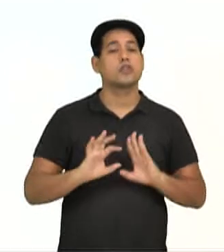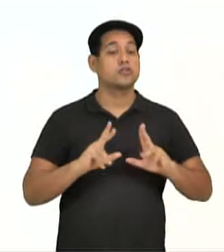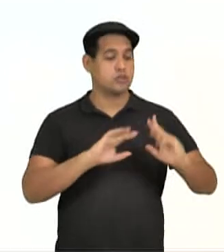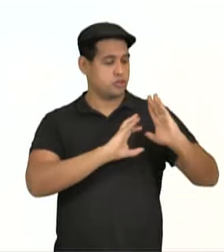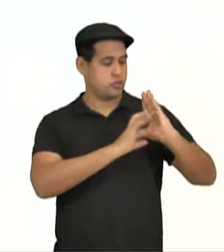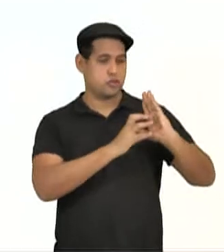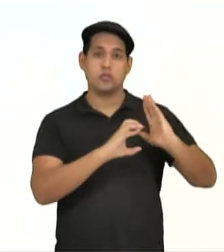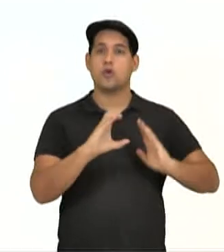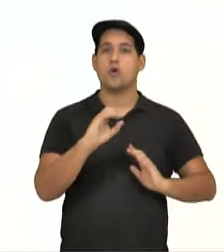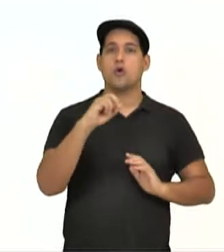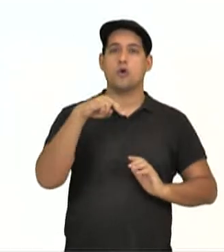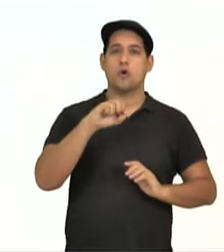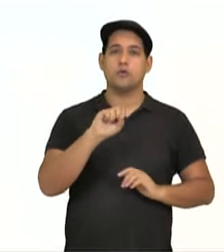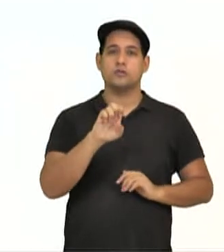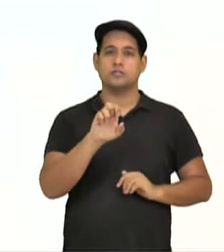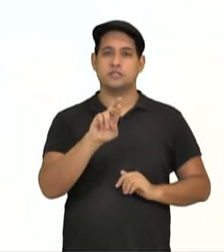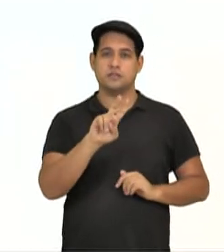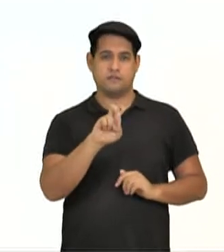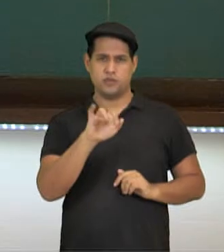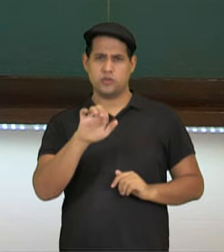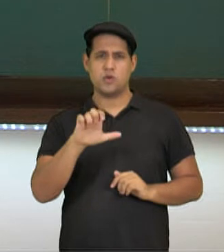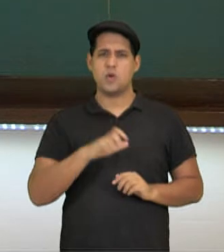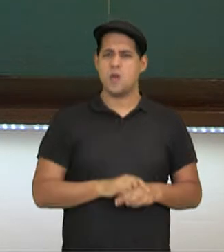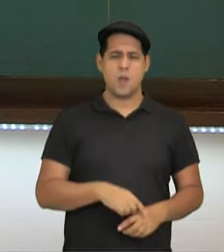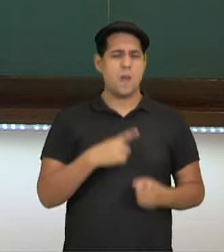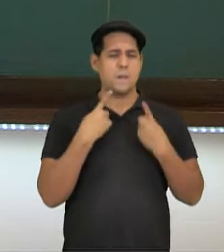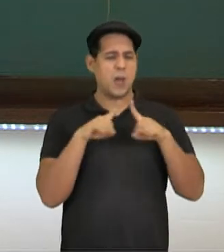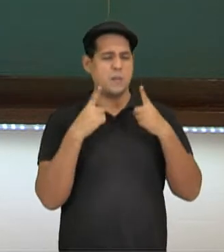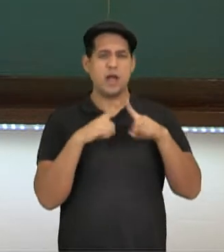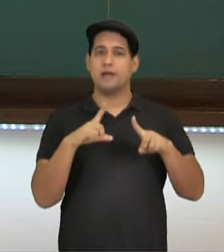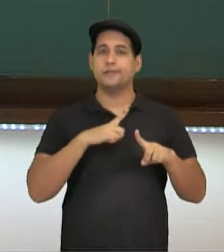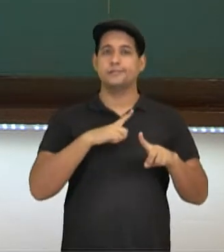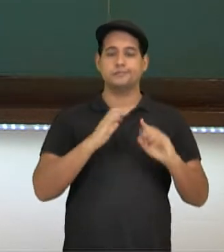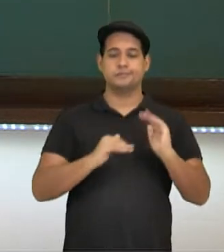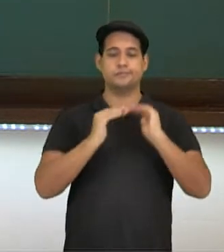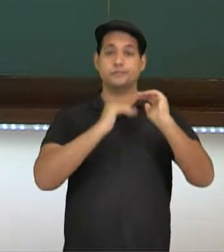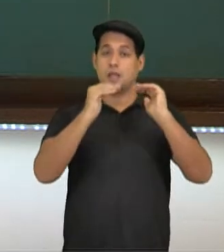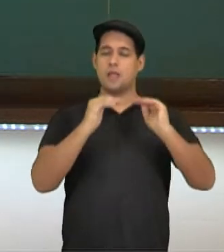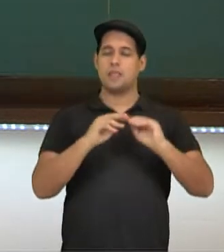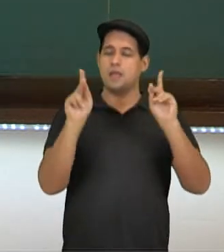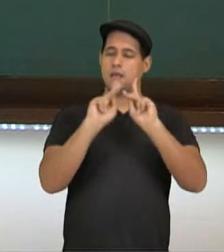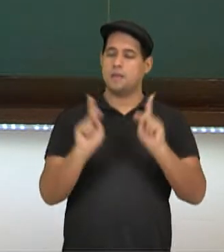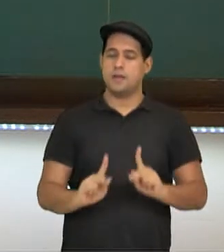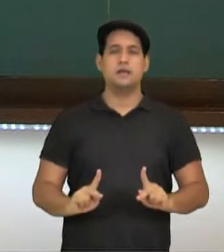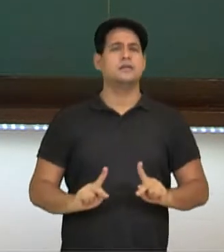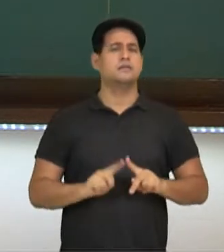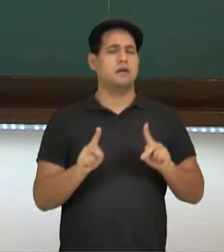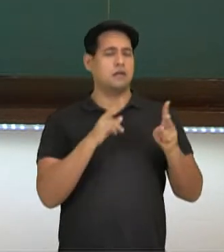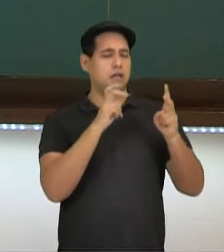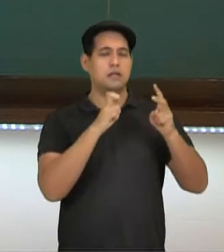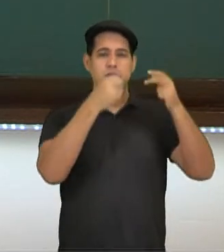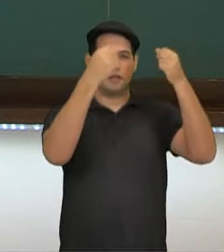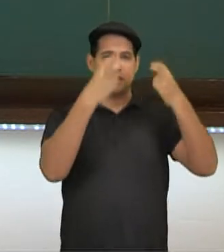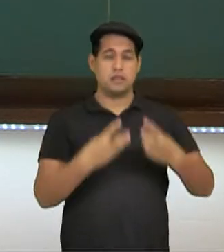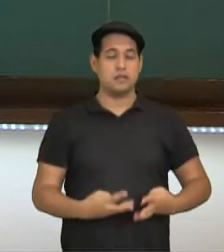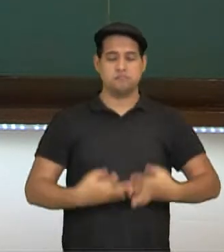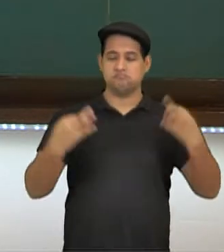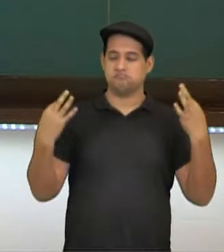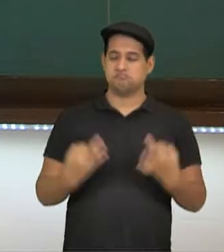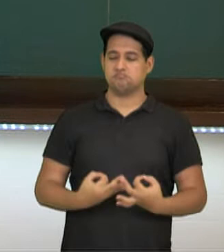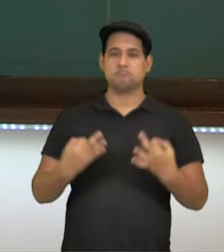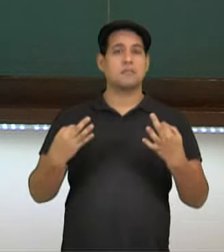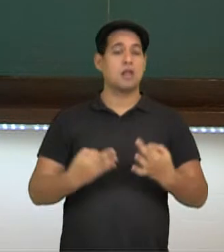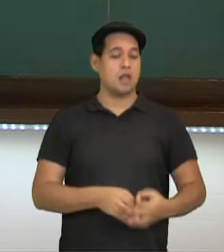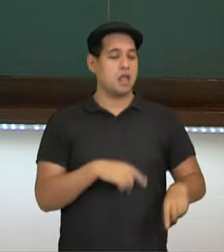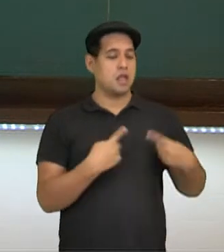Partido Conservador, cresciam as críticas a essa política do apaziguamento. Como podemos descrever corretamente